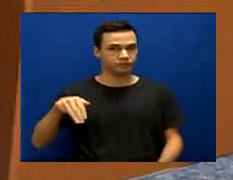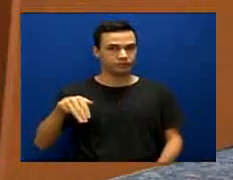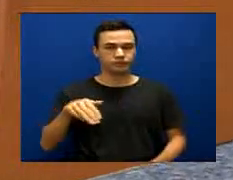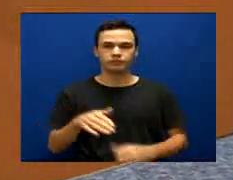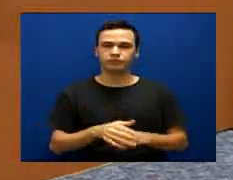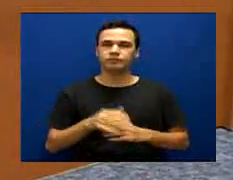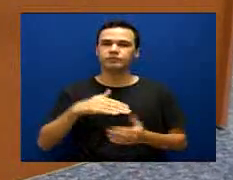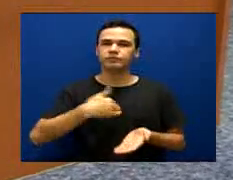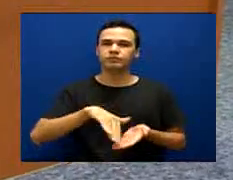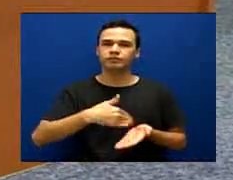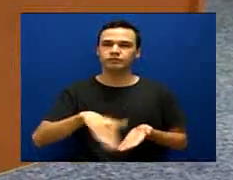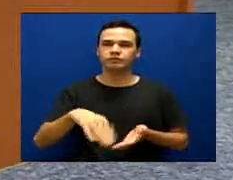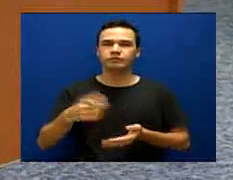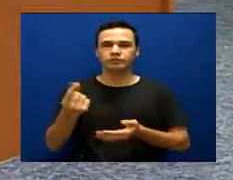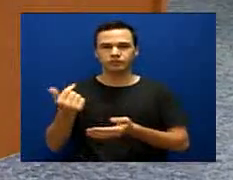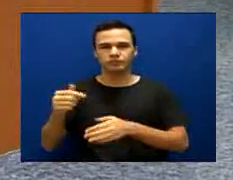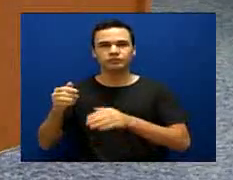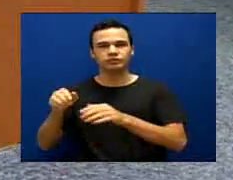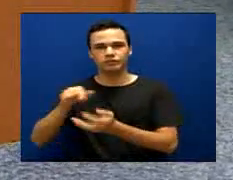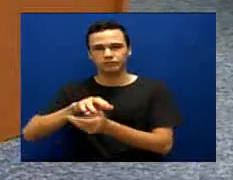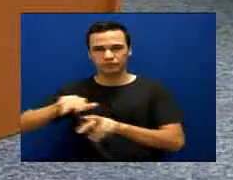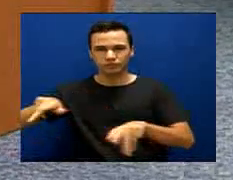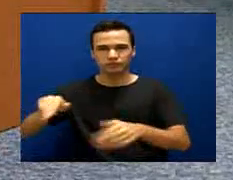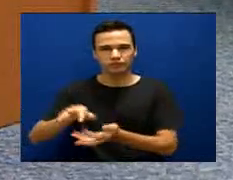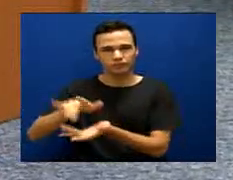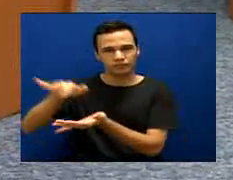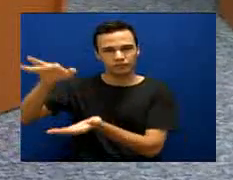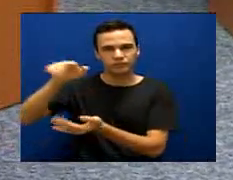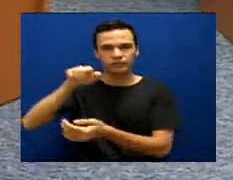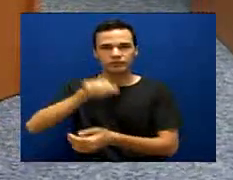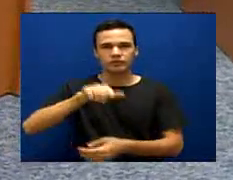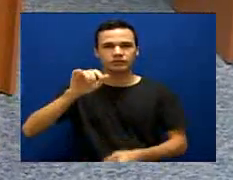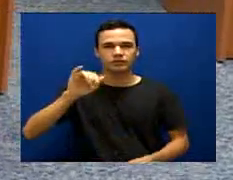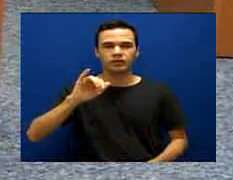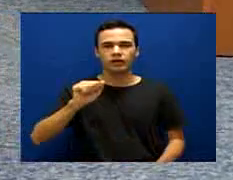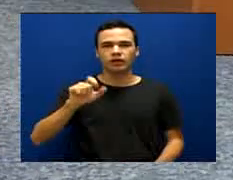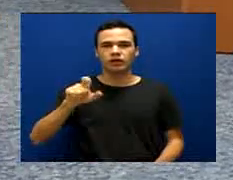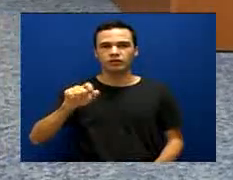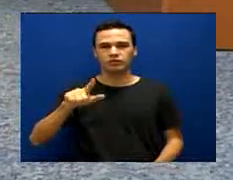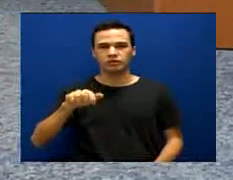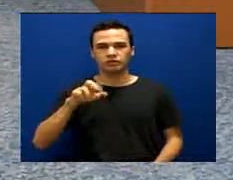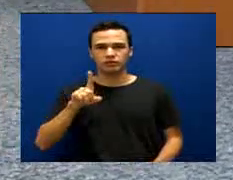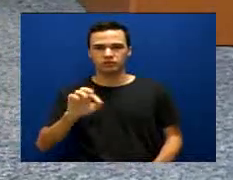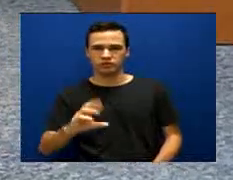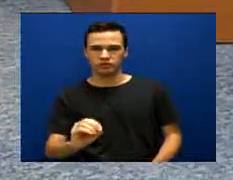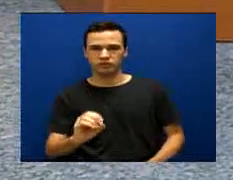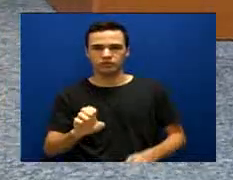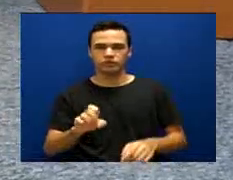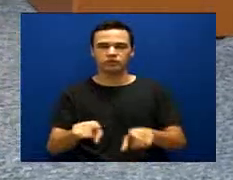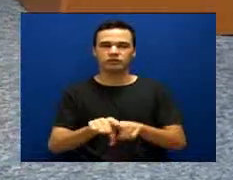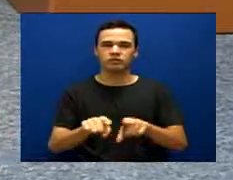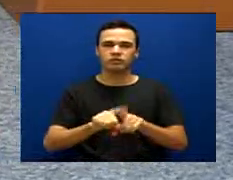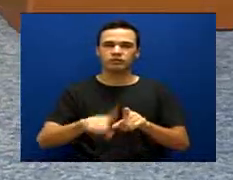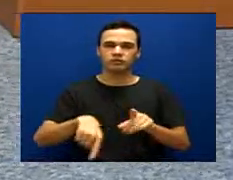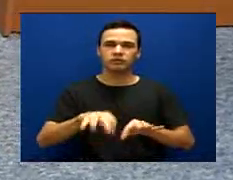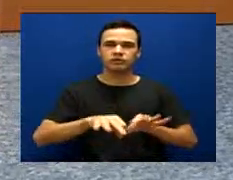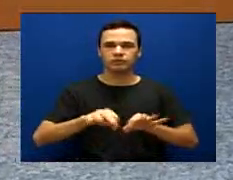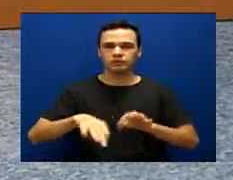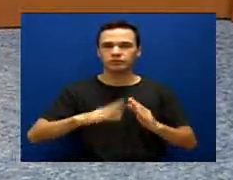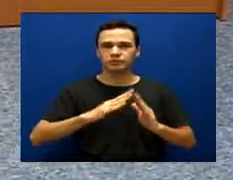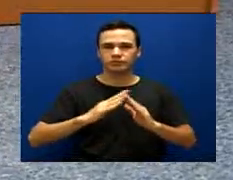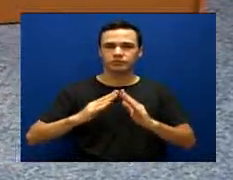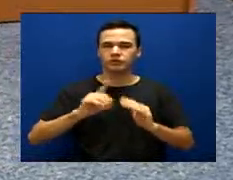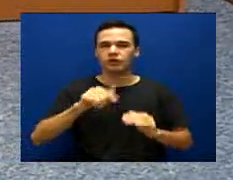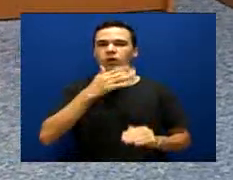Mário Marte Marinho Júnior, o secretário de Abastecimento e Nutrição, senhor Alexandre Hugo de Moraes, o secretário de Habitação e Regularização Fundiária,